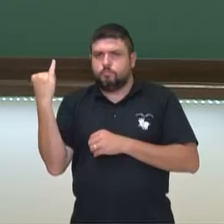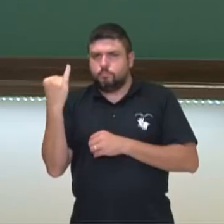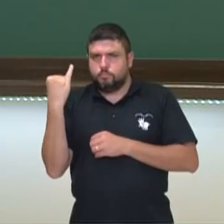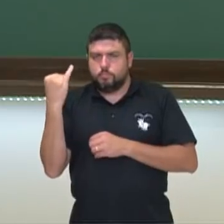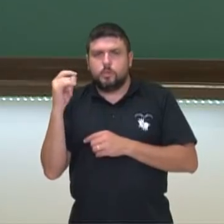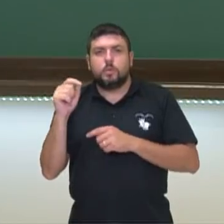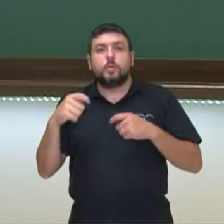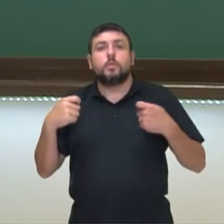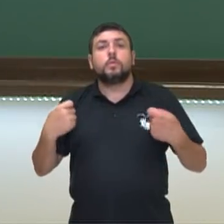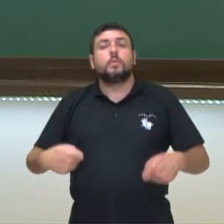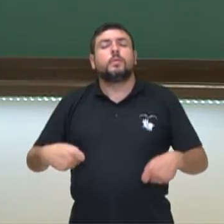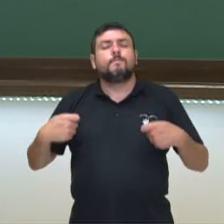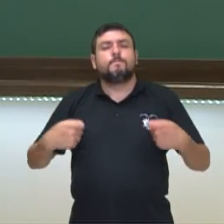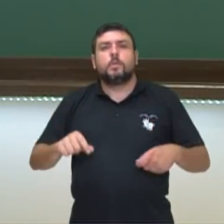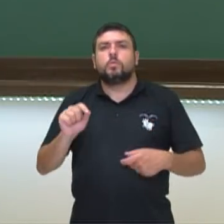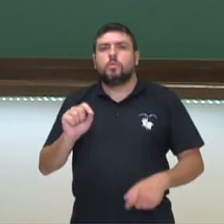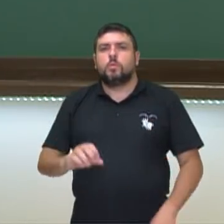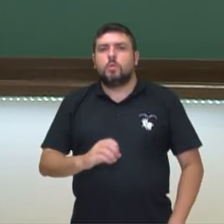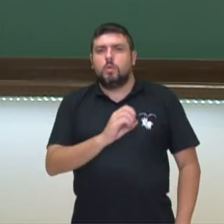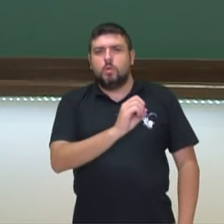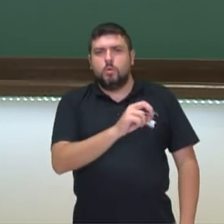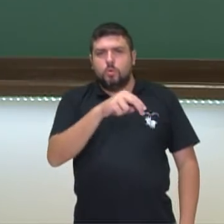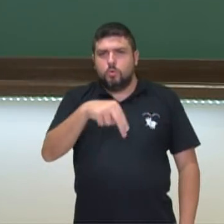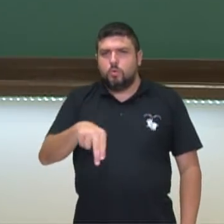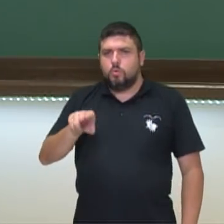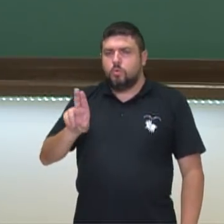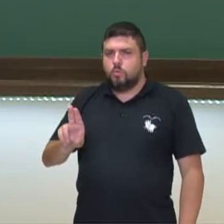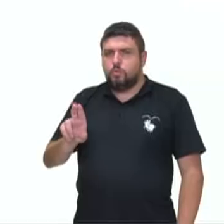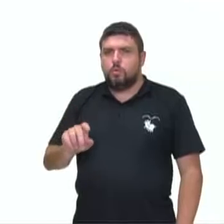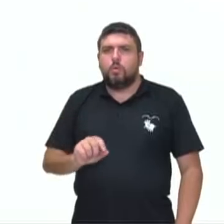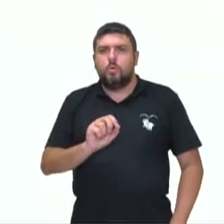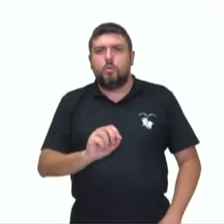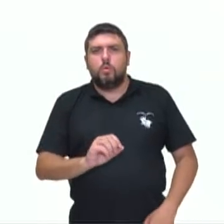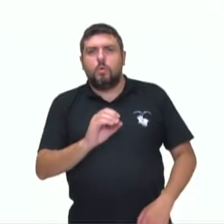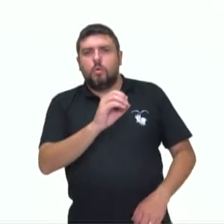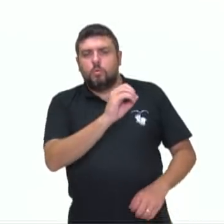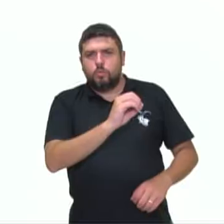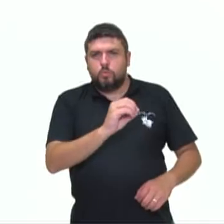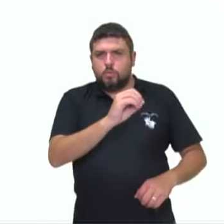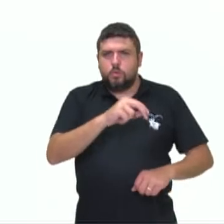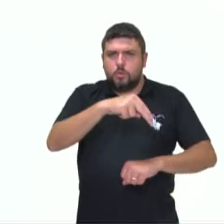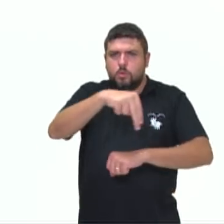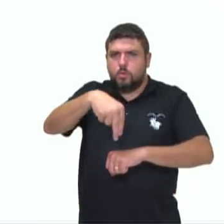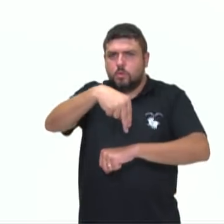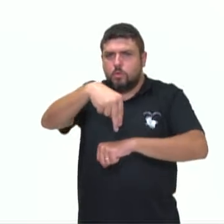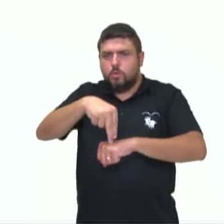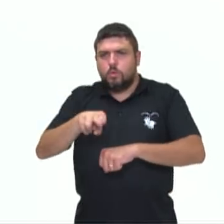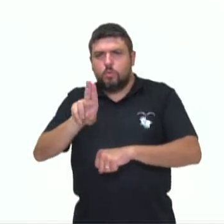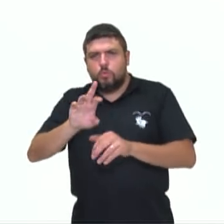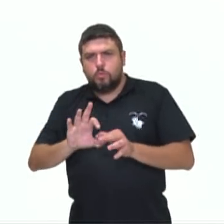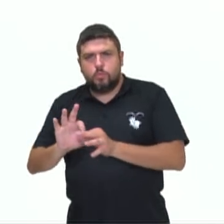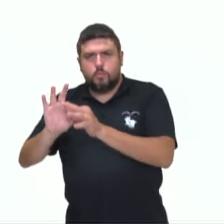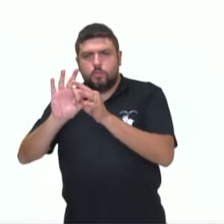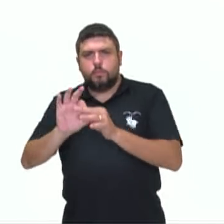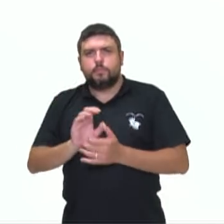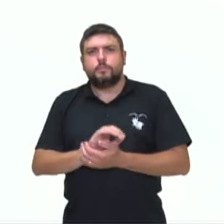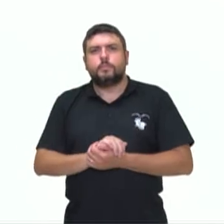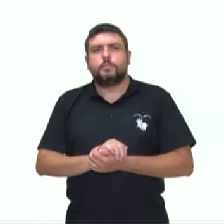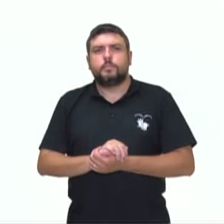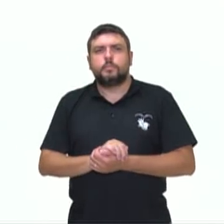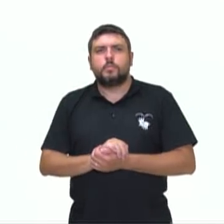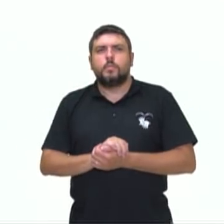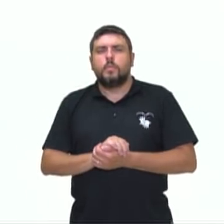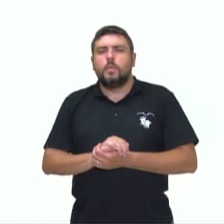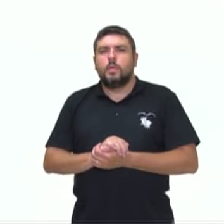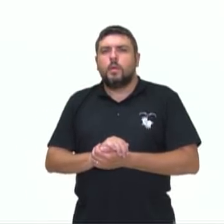necessária, que é a ONU, a Organização das Nações Unidas. Então, essa organização ela foi criada